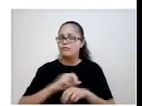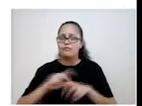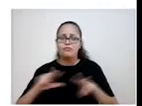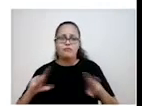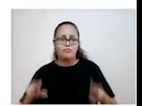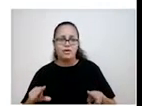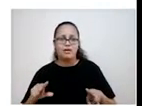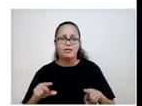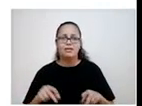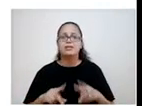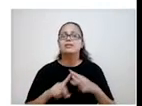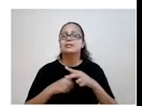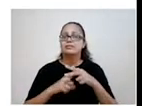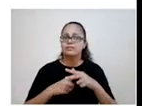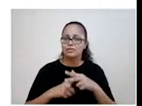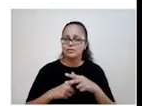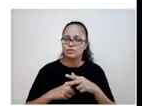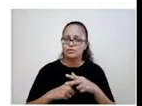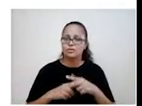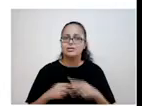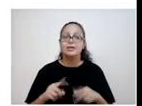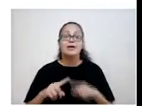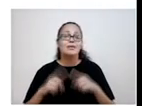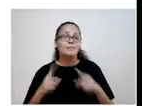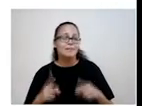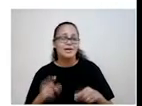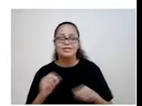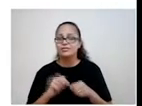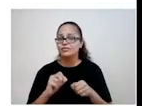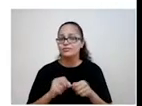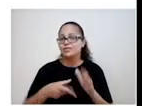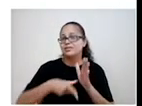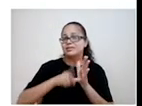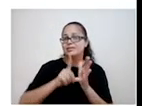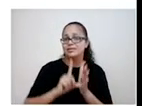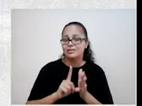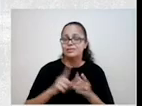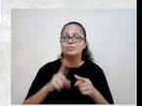períodos. Não realizou antes por falta de tecnologia,